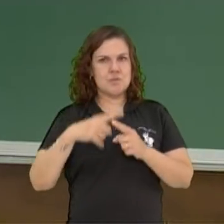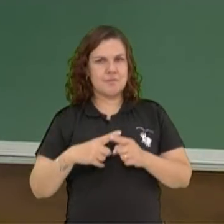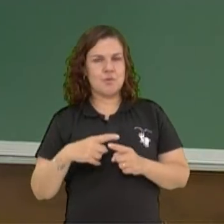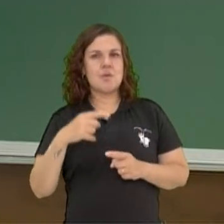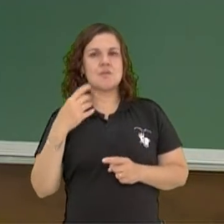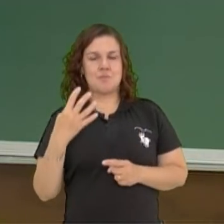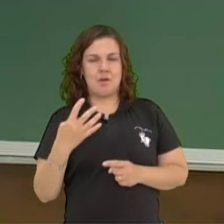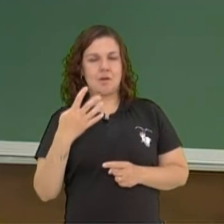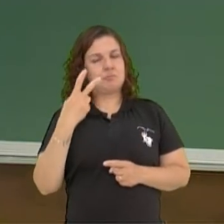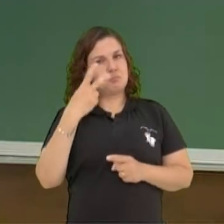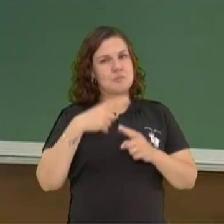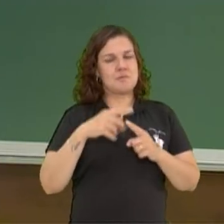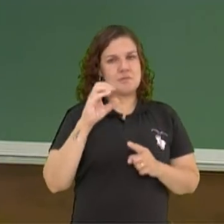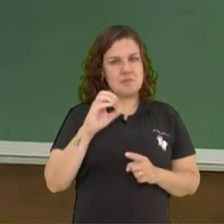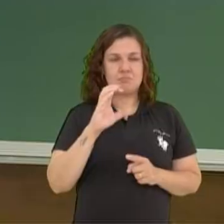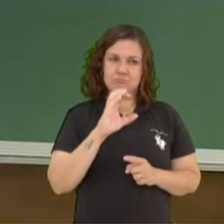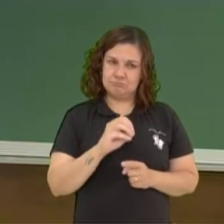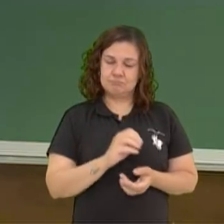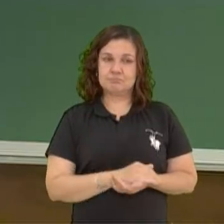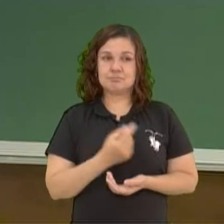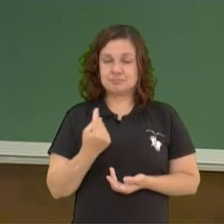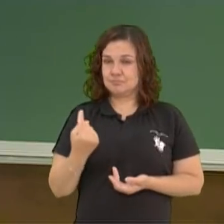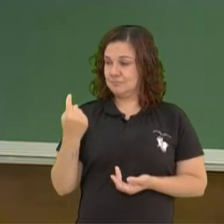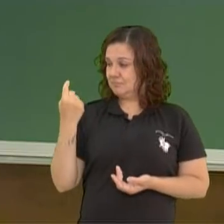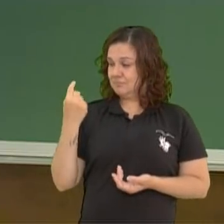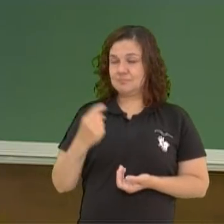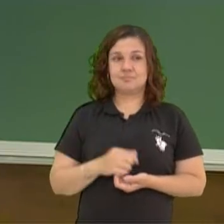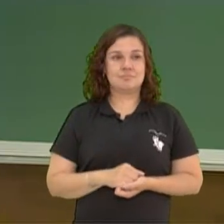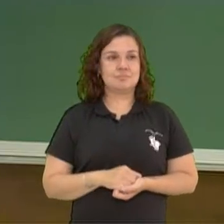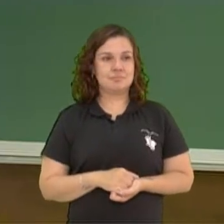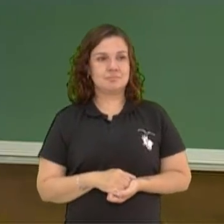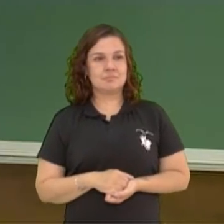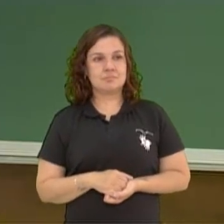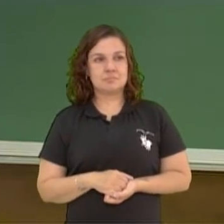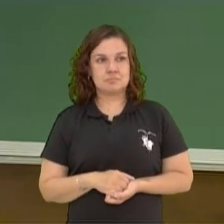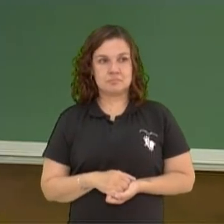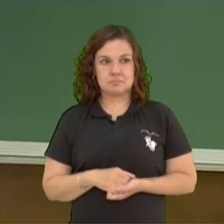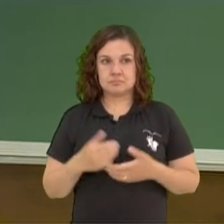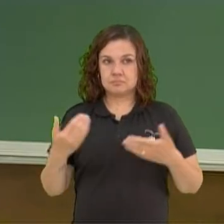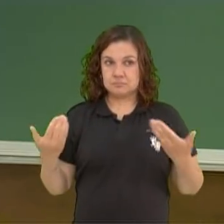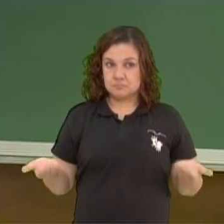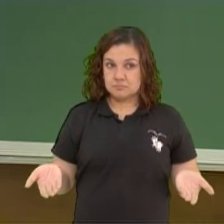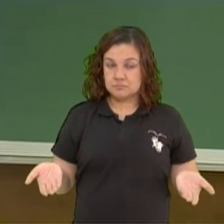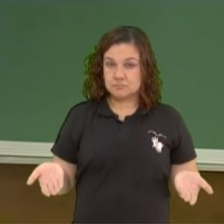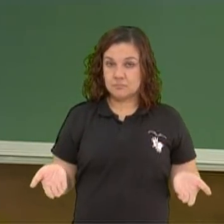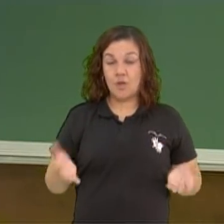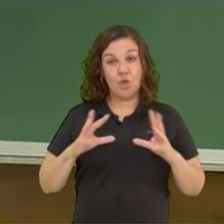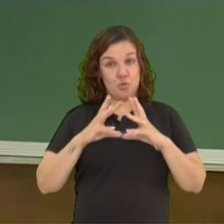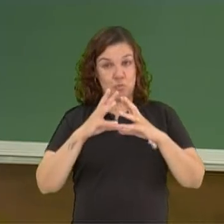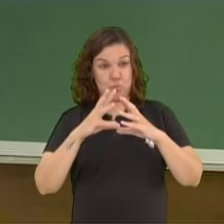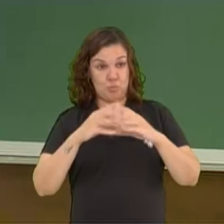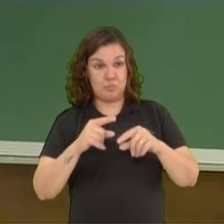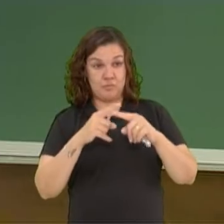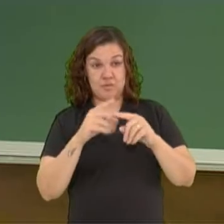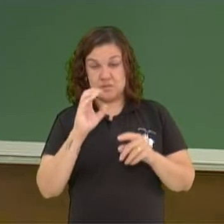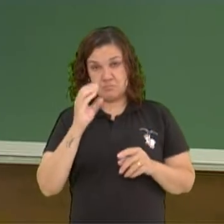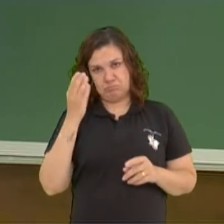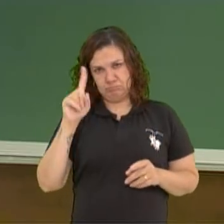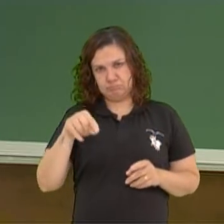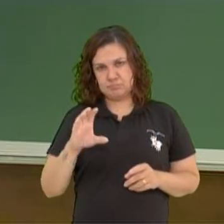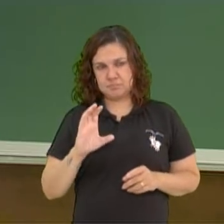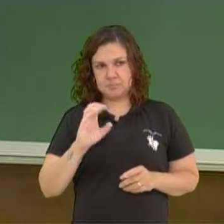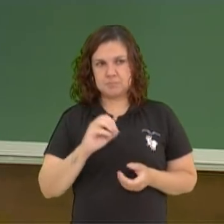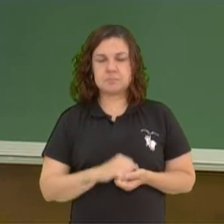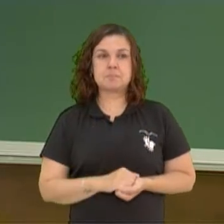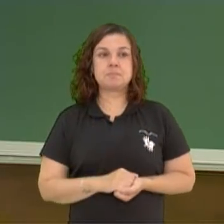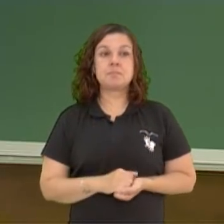vezes 0, 0. 0 vezes 2, 0, 0 vezes 0, 0, porque todo número vezes 0 é 0, tá? Já